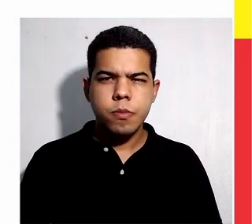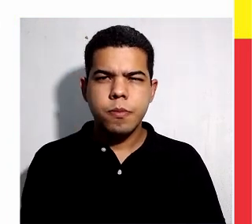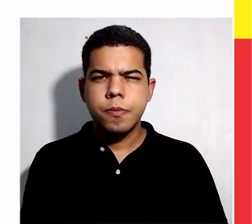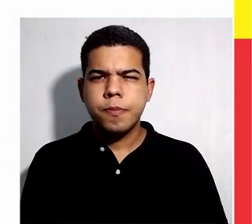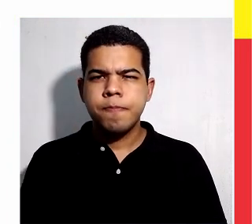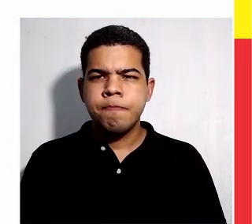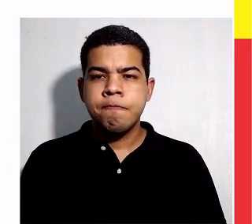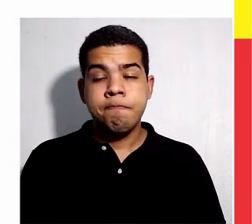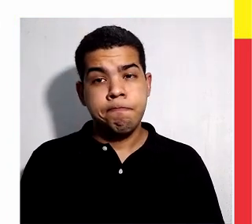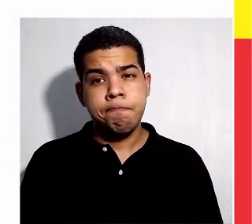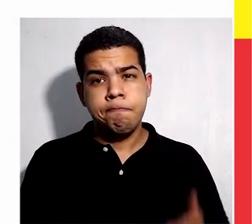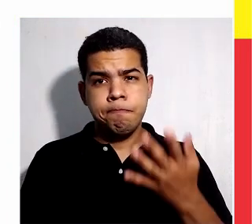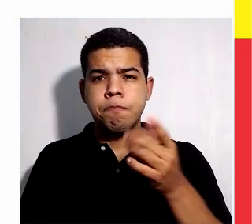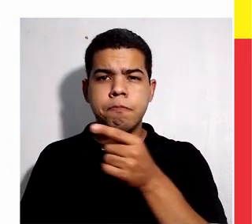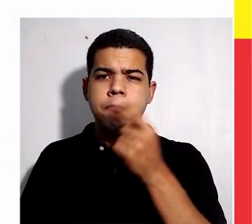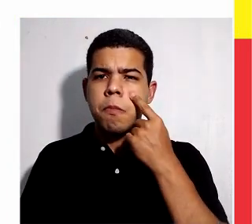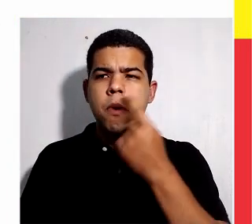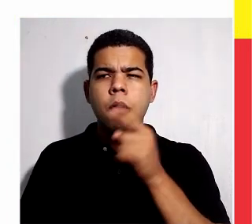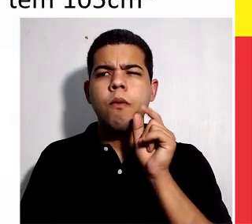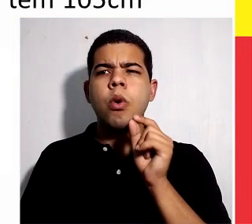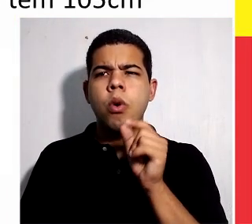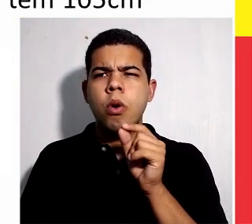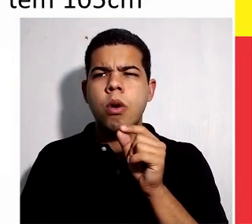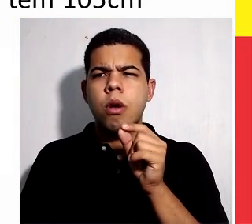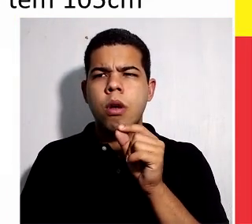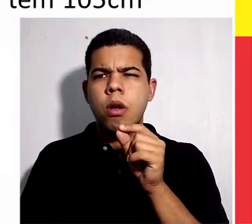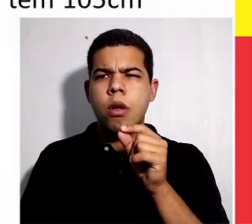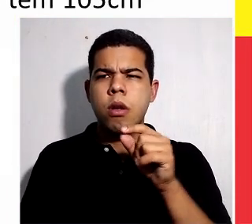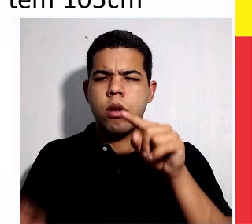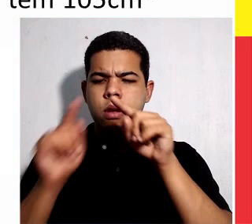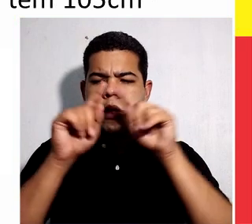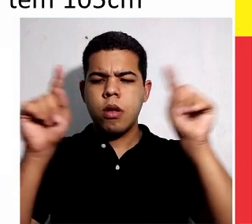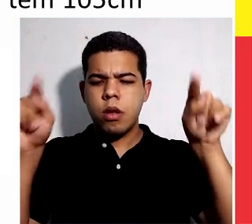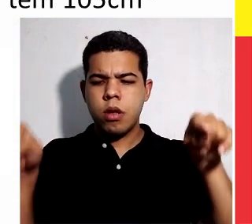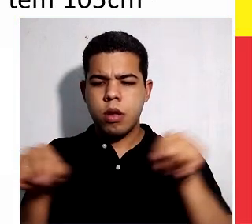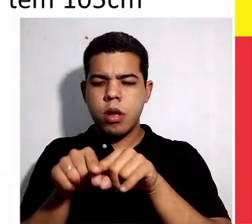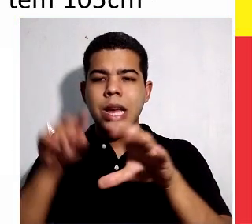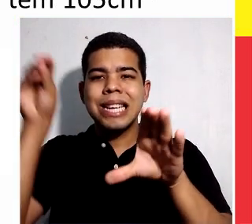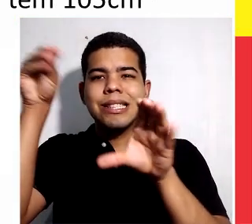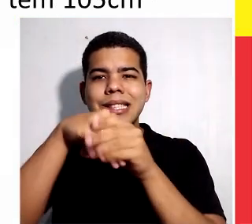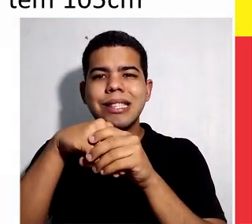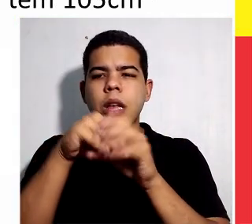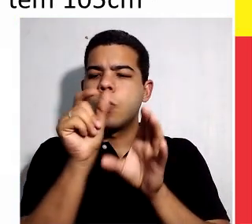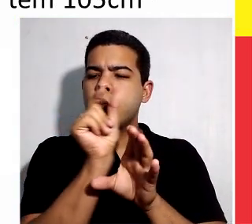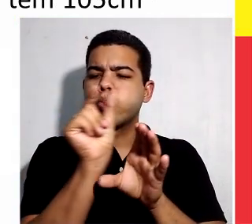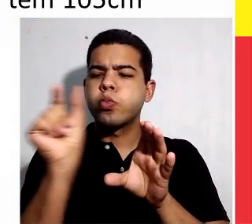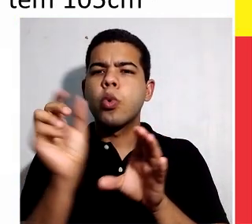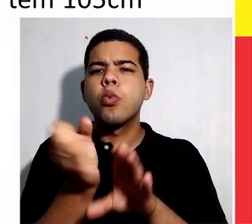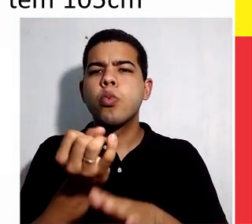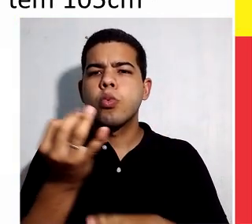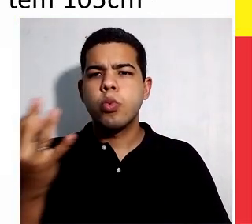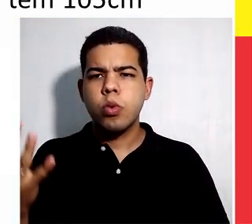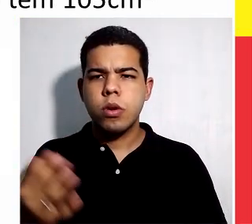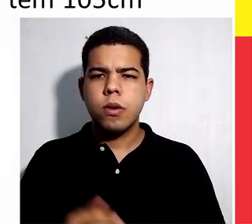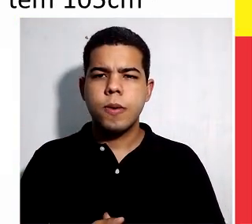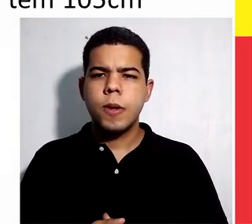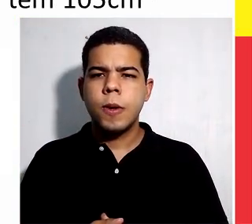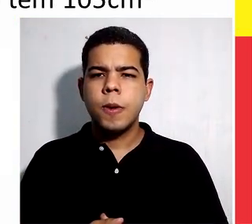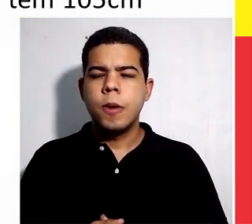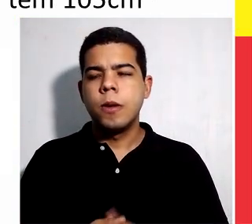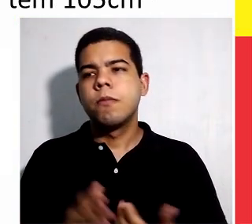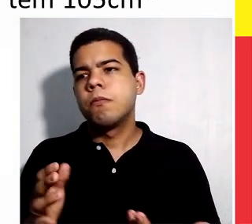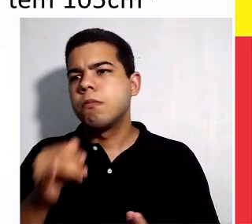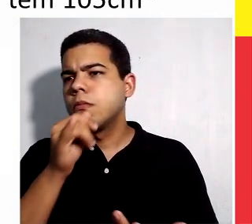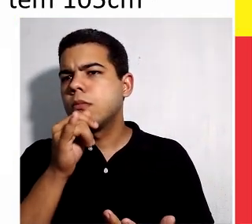daí? Então, ó, o que você tem que ver? Quantos quadradinhos tem dentro de cada figura? Então, nesse momento agora, você